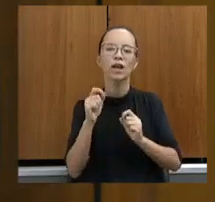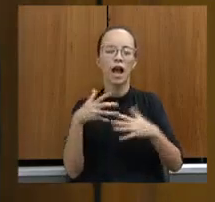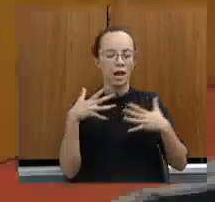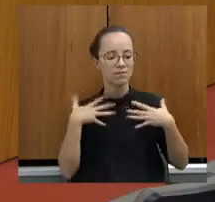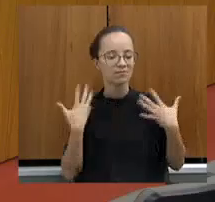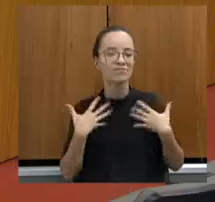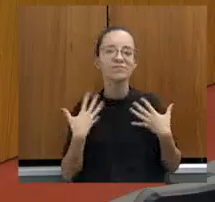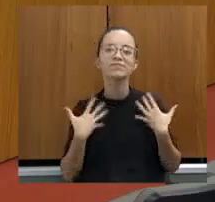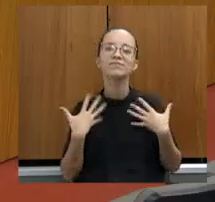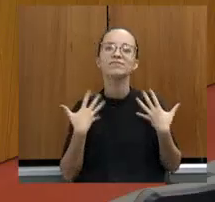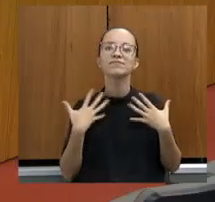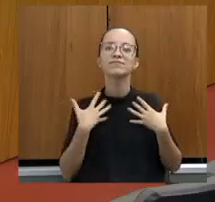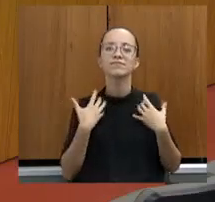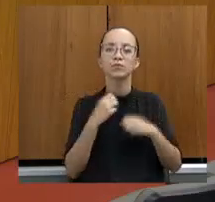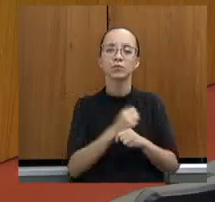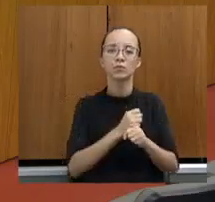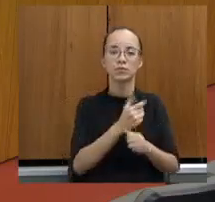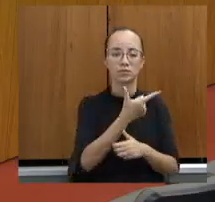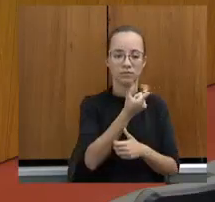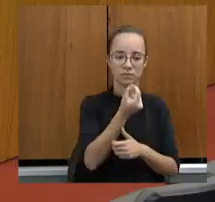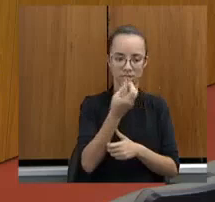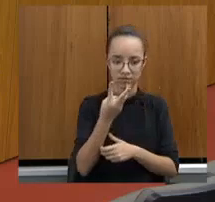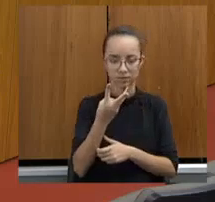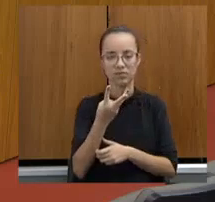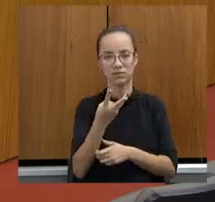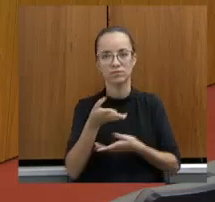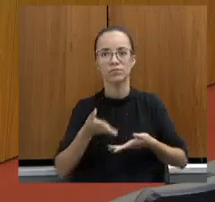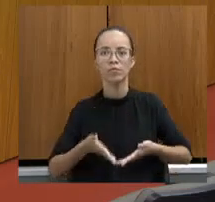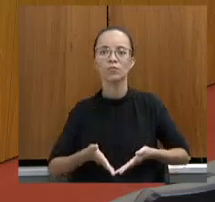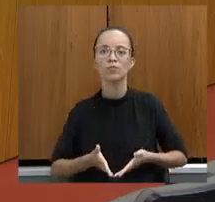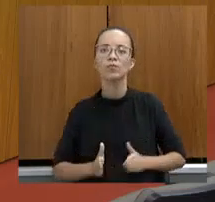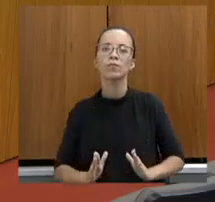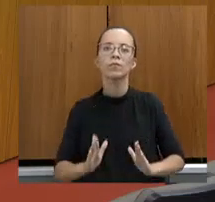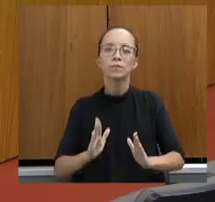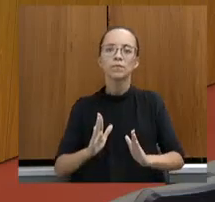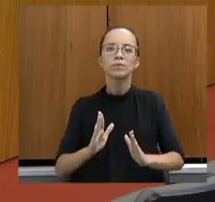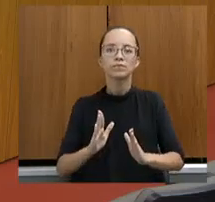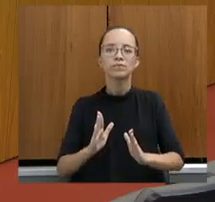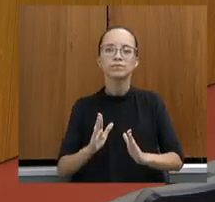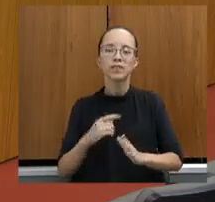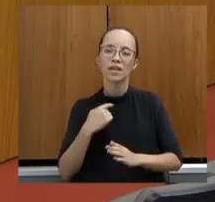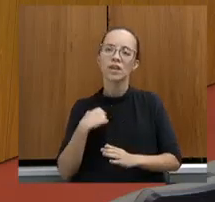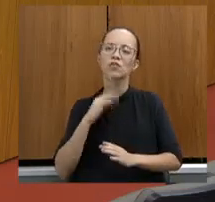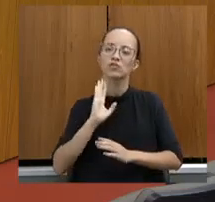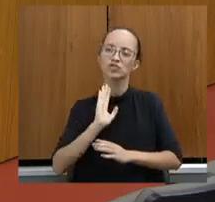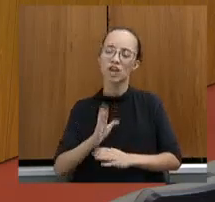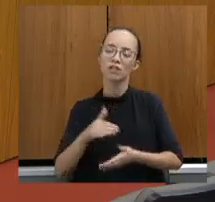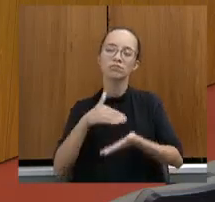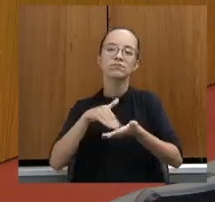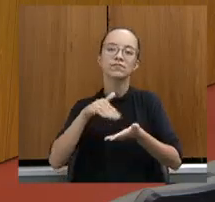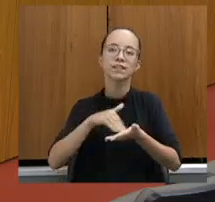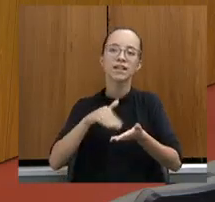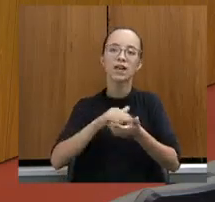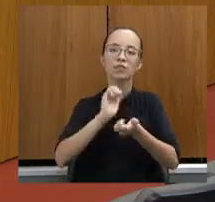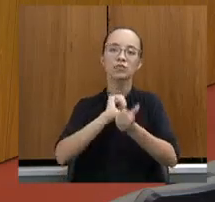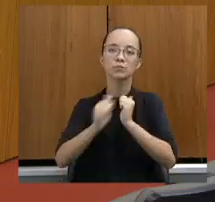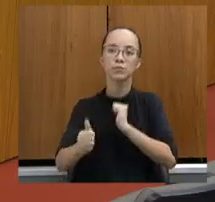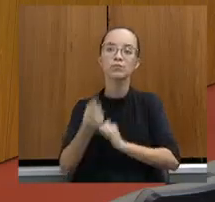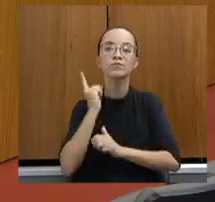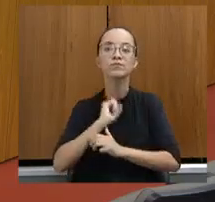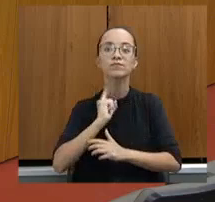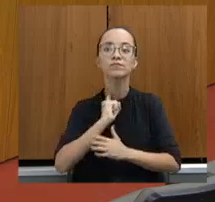em 2003 você não tinha nascido ainda era o secretário de Desenvolvimento Social e esporte de Minas e